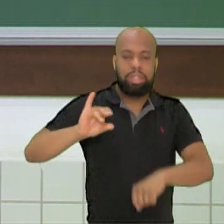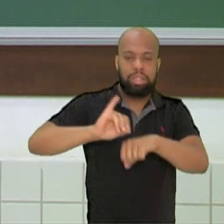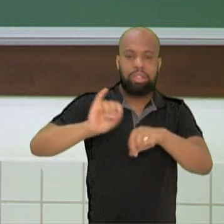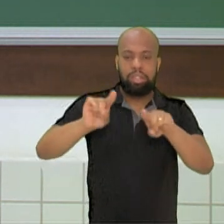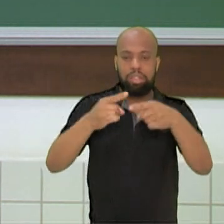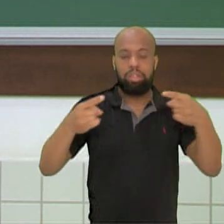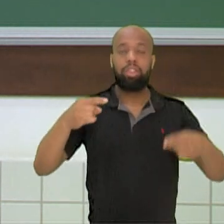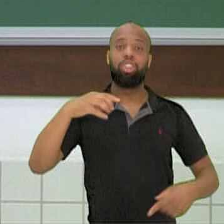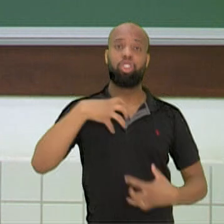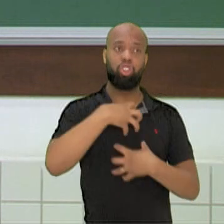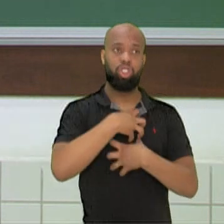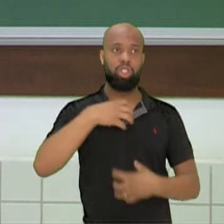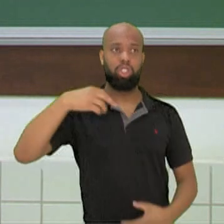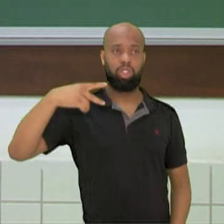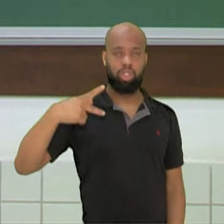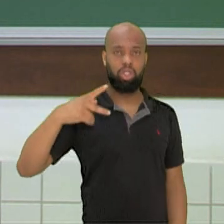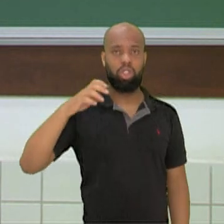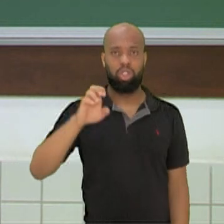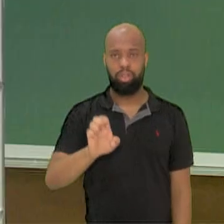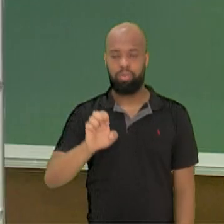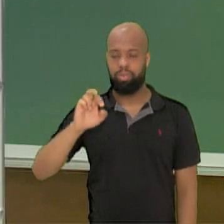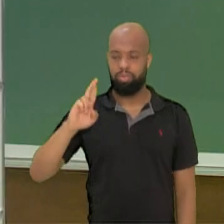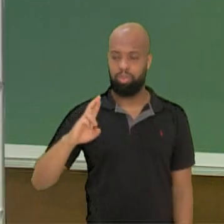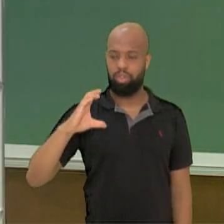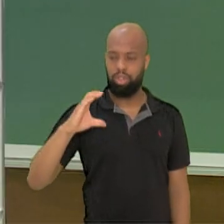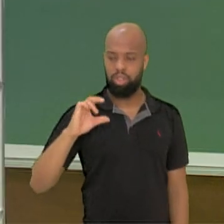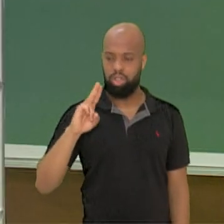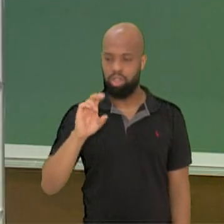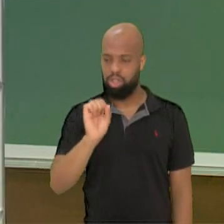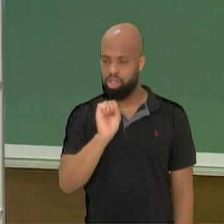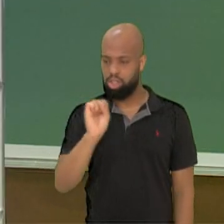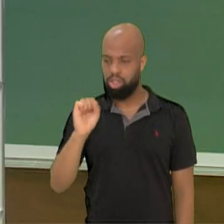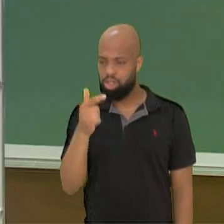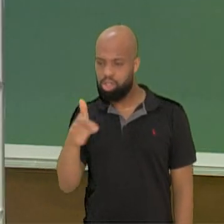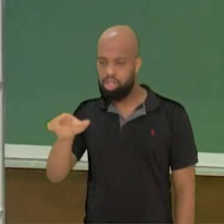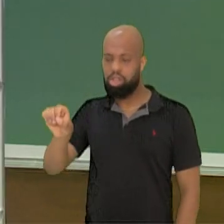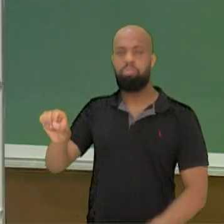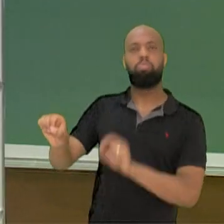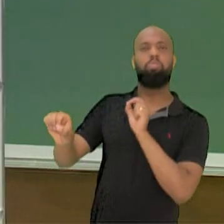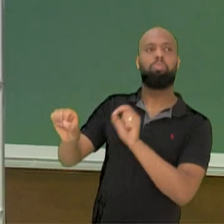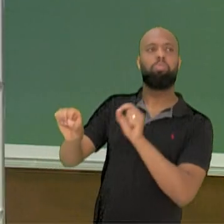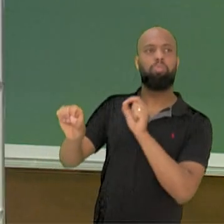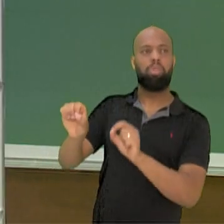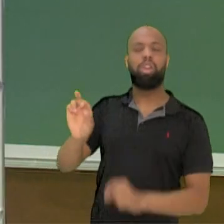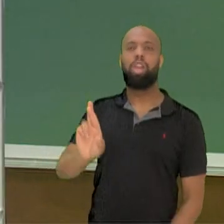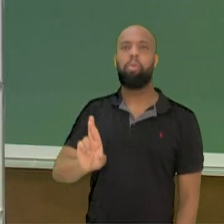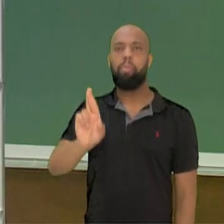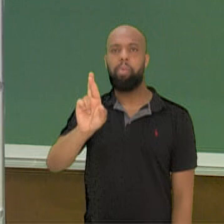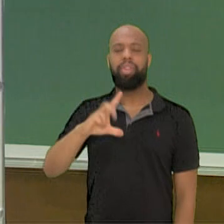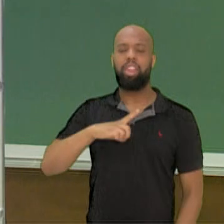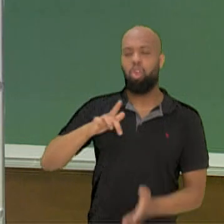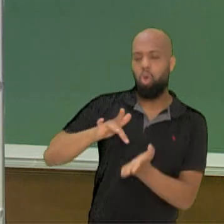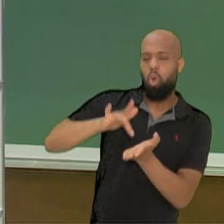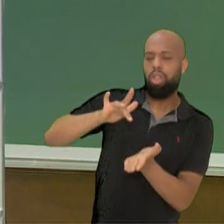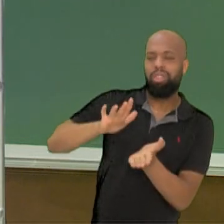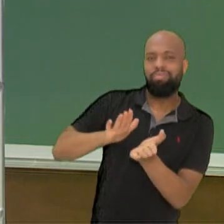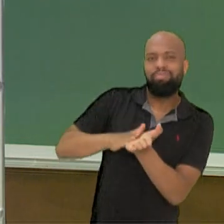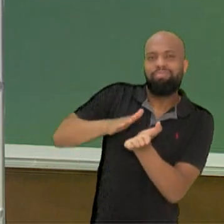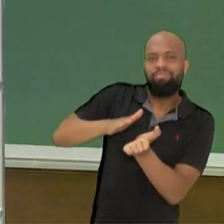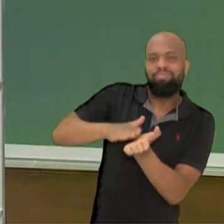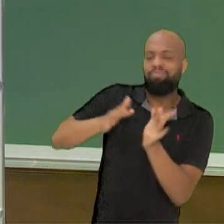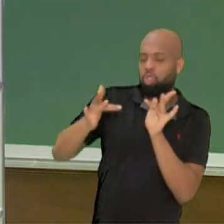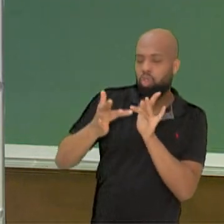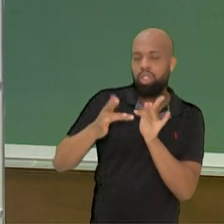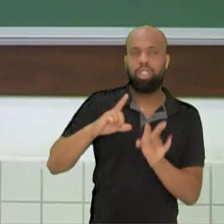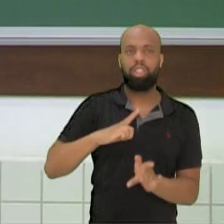percussão. Então, me acompanhe na tela novamente ali. Olha o que ele fala, o que é percussão? Então, é representado pelo choque produzido entre dois corpos. E